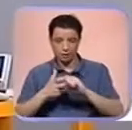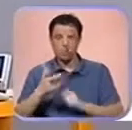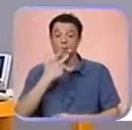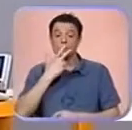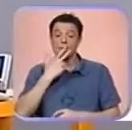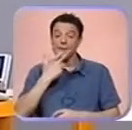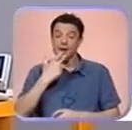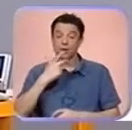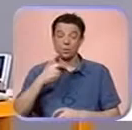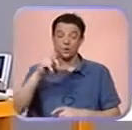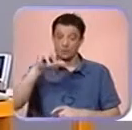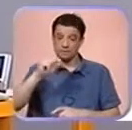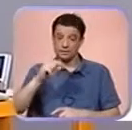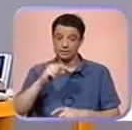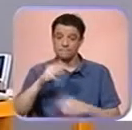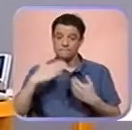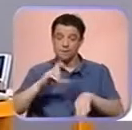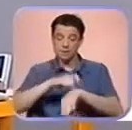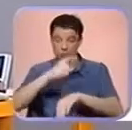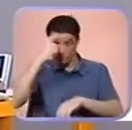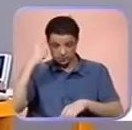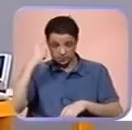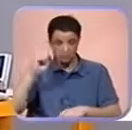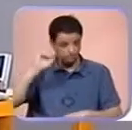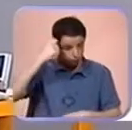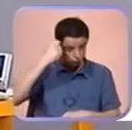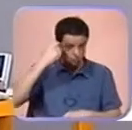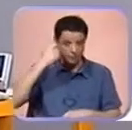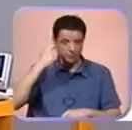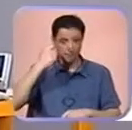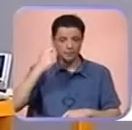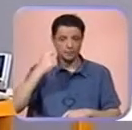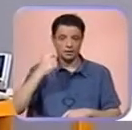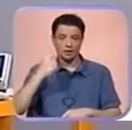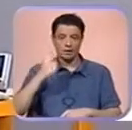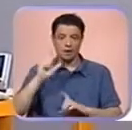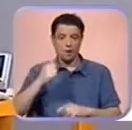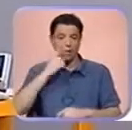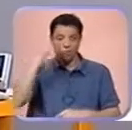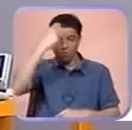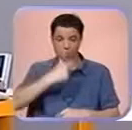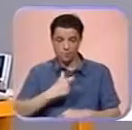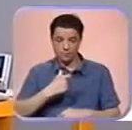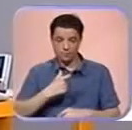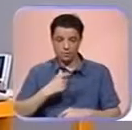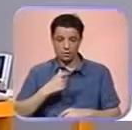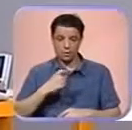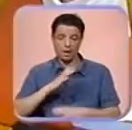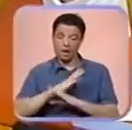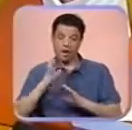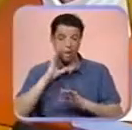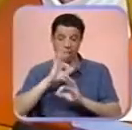tabaco é sempre bom, mas nesta doença ainda é mais importante. O nosso corpo é exatamente como os automóveis, depende muito do